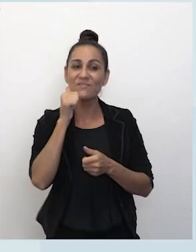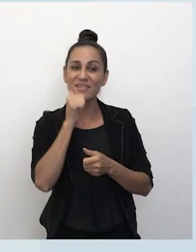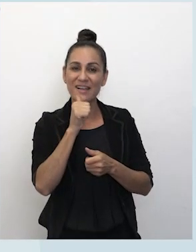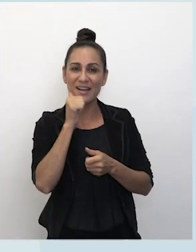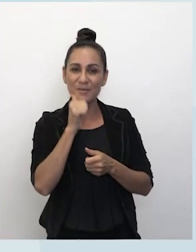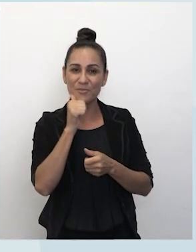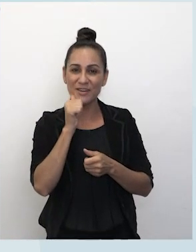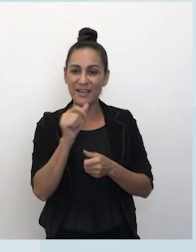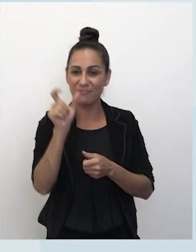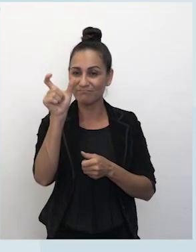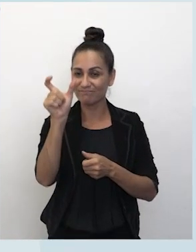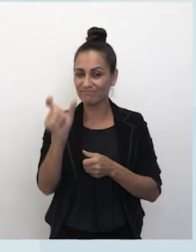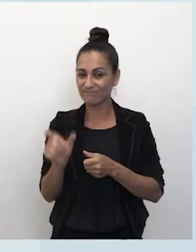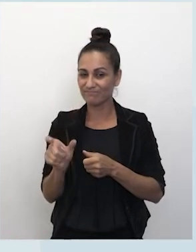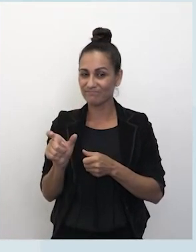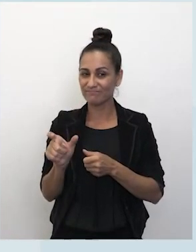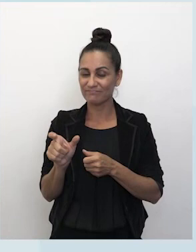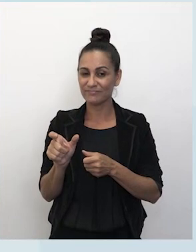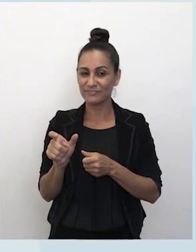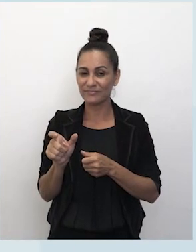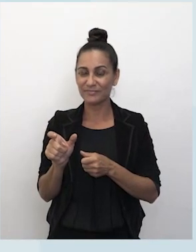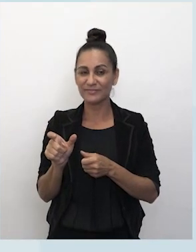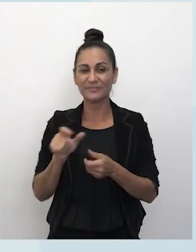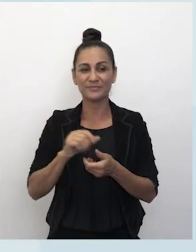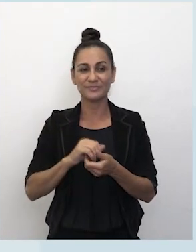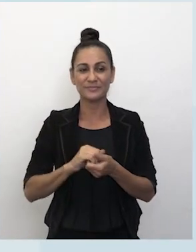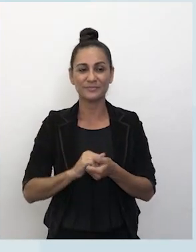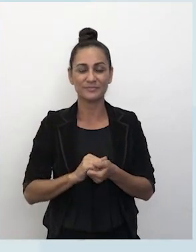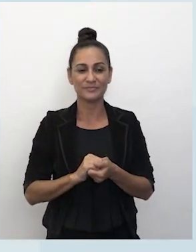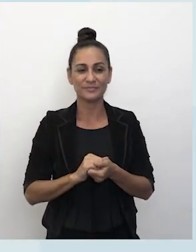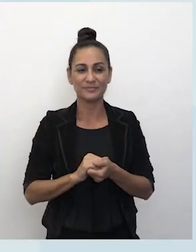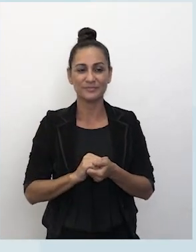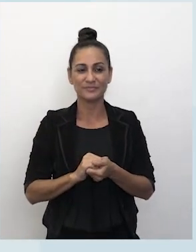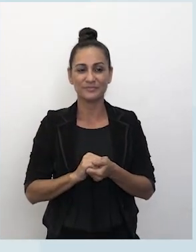tá? Deixa eu ver se eu consigo ativar a caneta aqui para vocês.